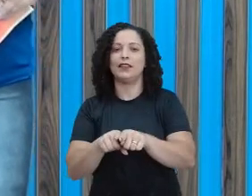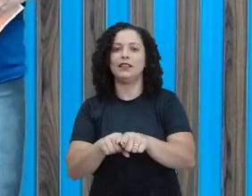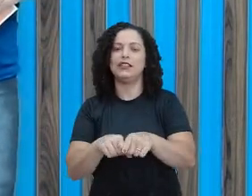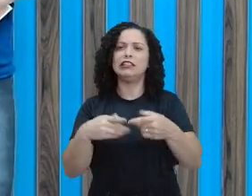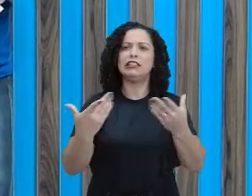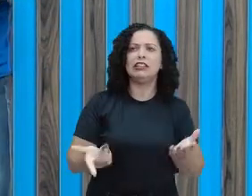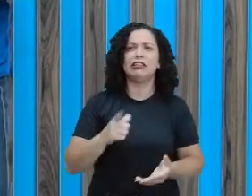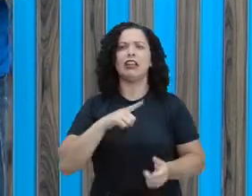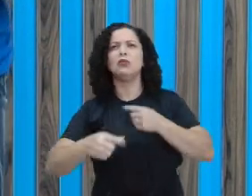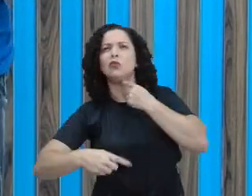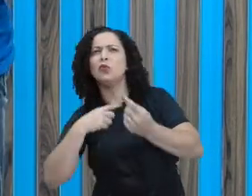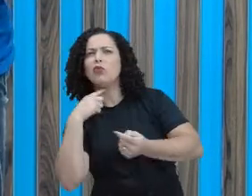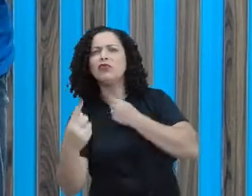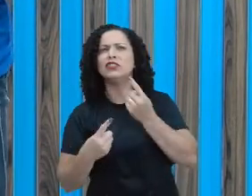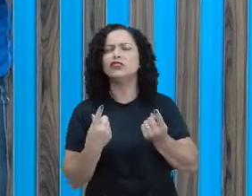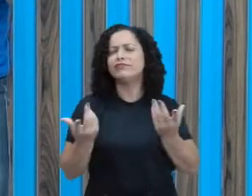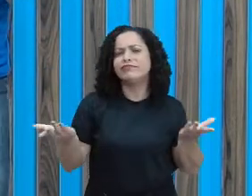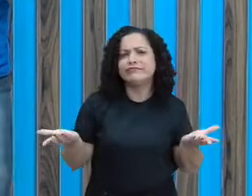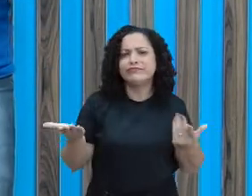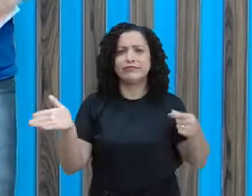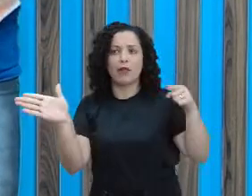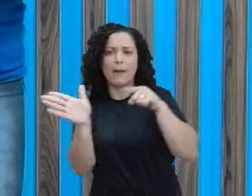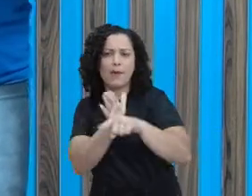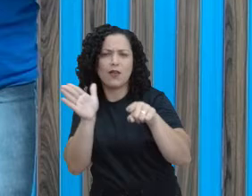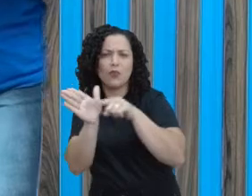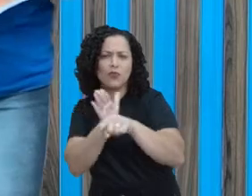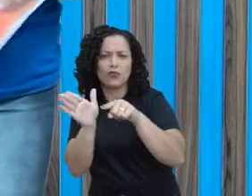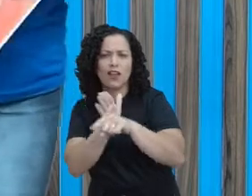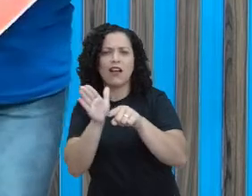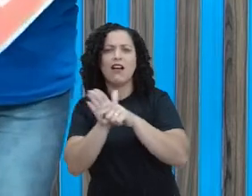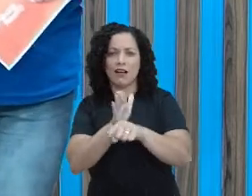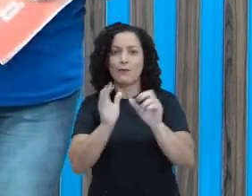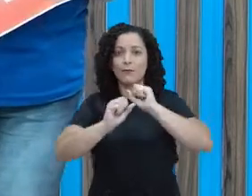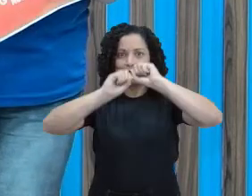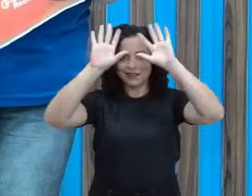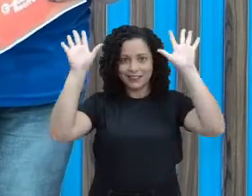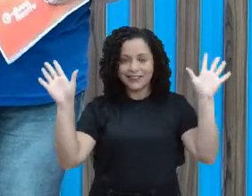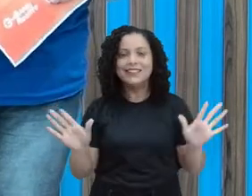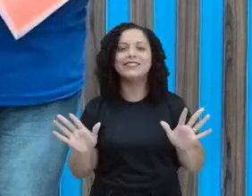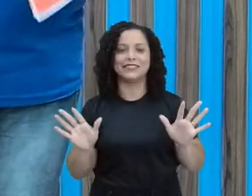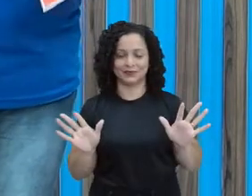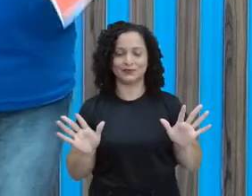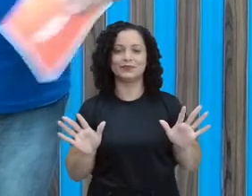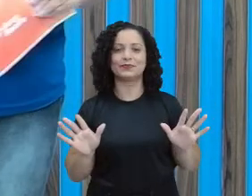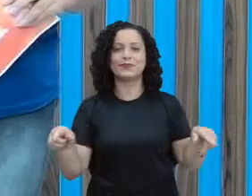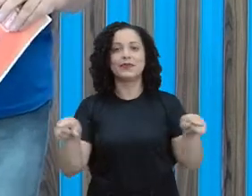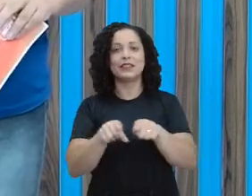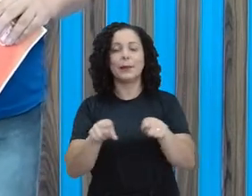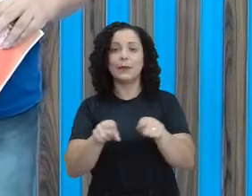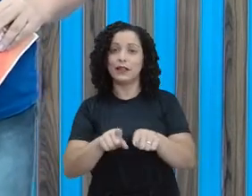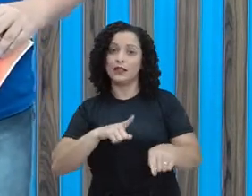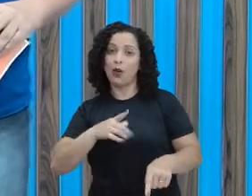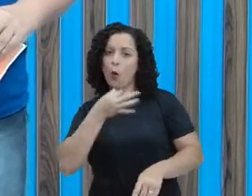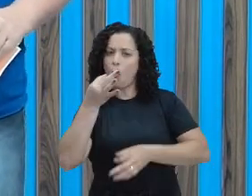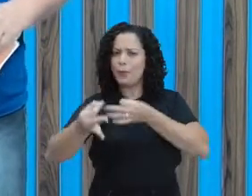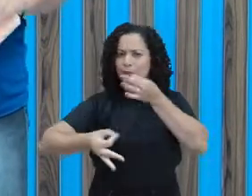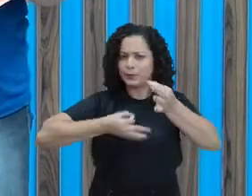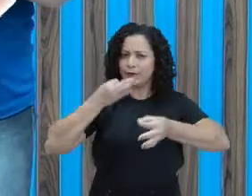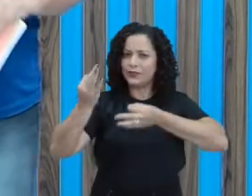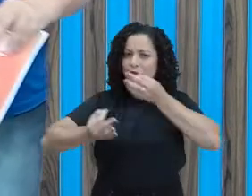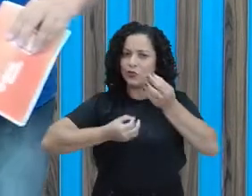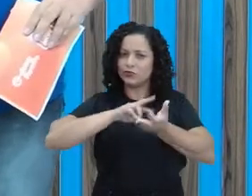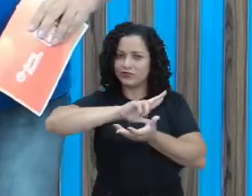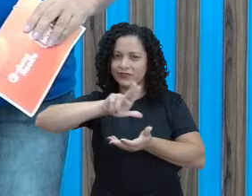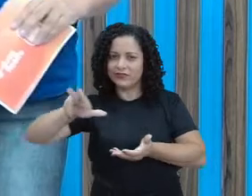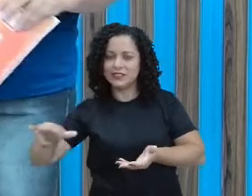suas perguntas. Peçam o esclarecimento de alguma informação que a gente vai dando, ou também uma sugestão, né? Então,